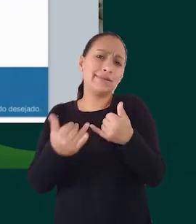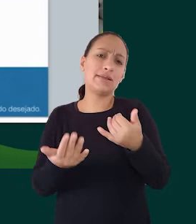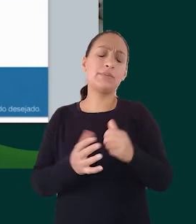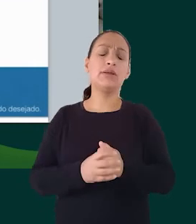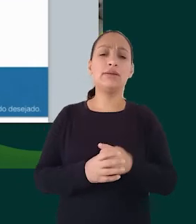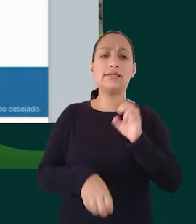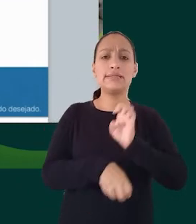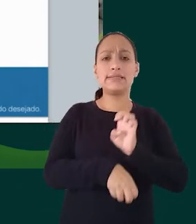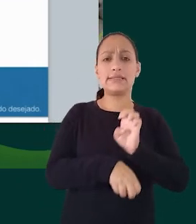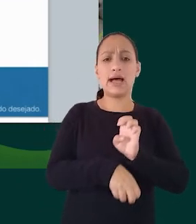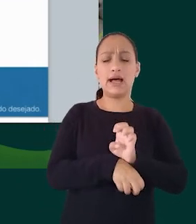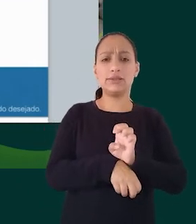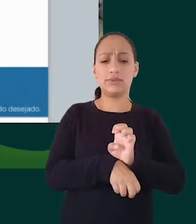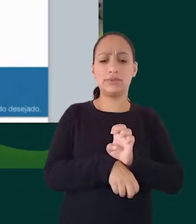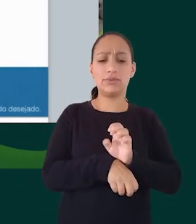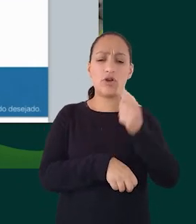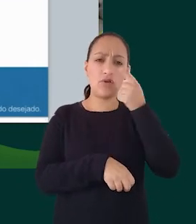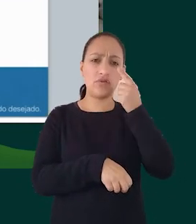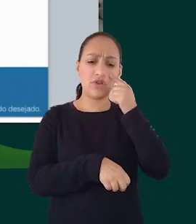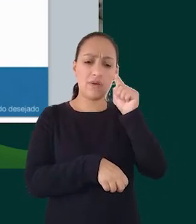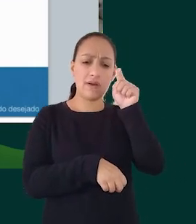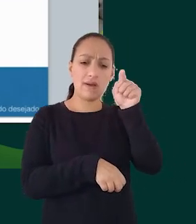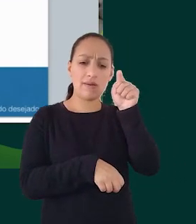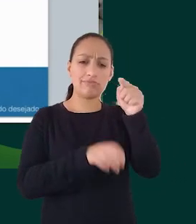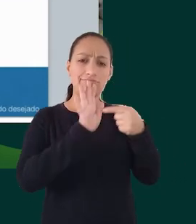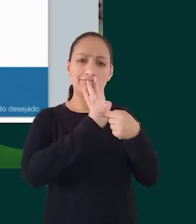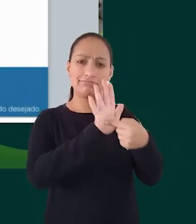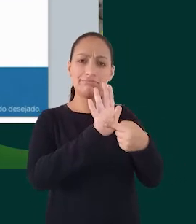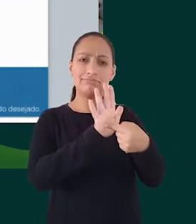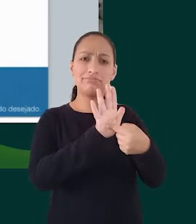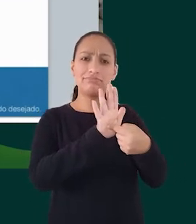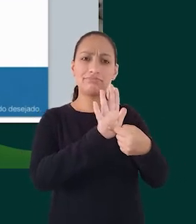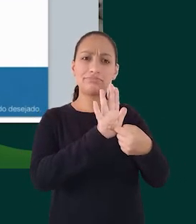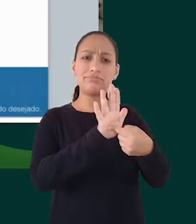aqui no estado de Michigan